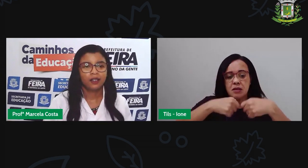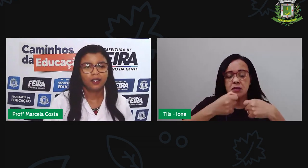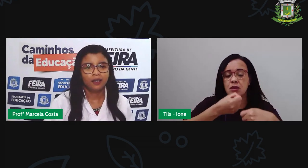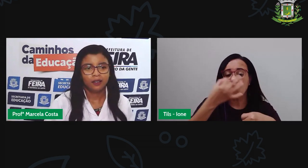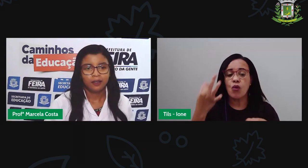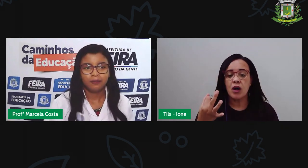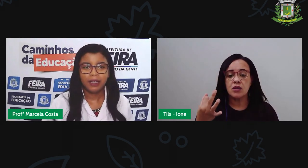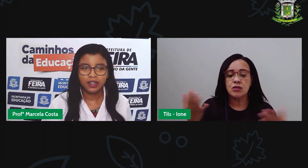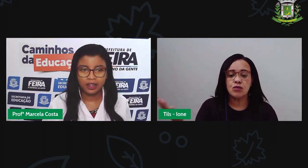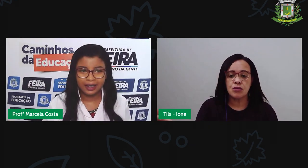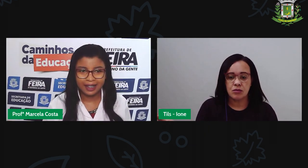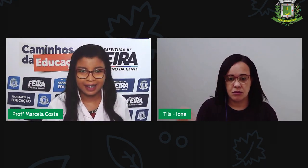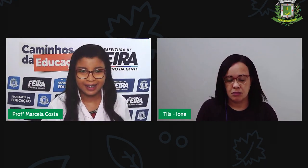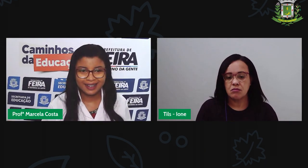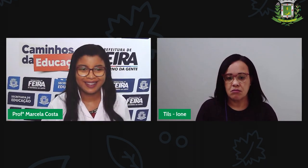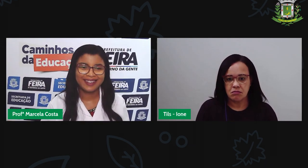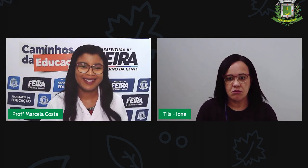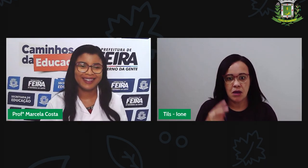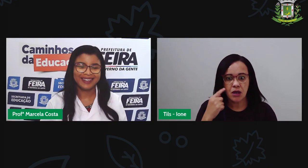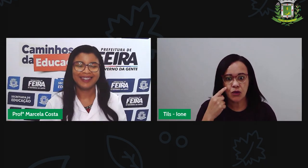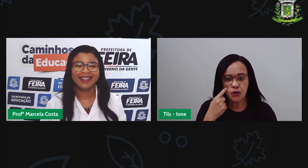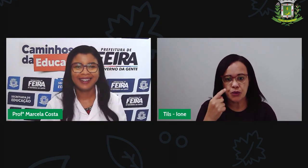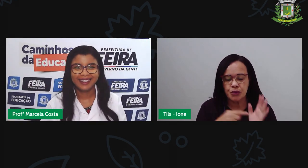medidas.